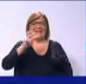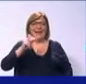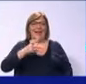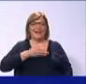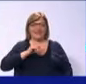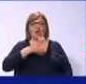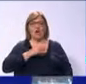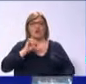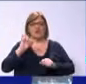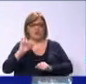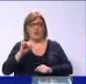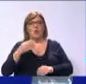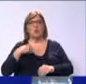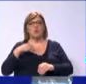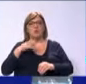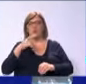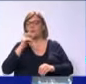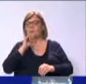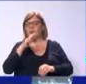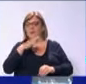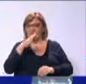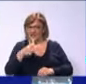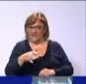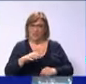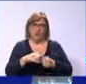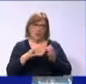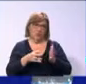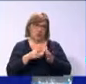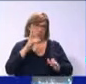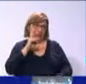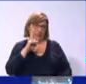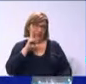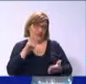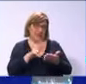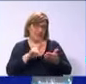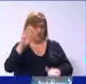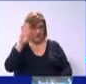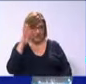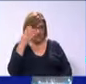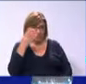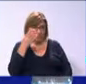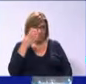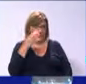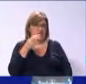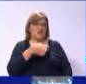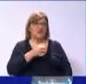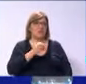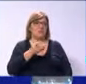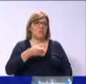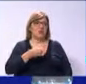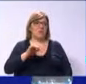mesmo já não se pode dizer com toda a certeza por aquilo que todos nós vemos lemos isso vemos das papoilas saltitantes